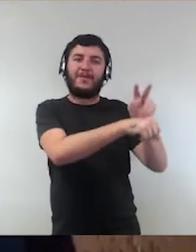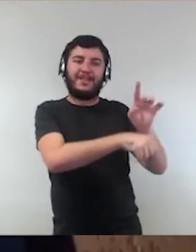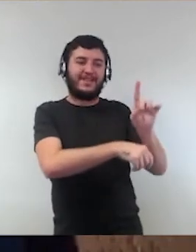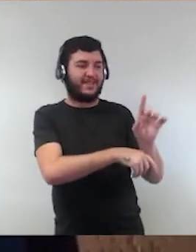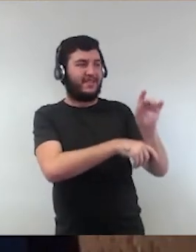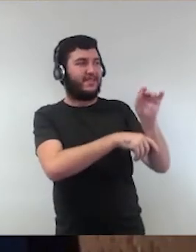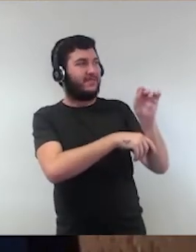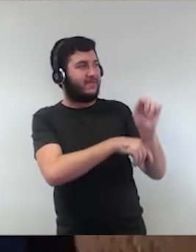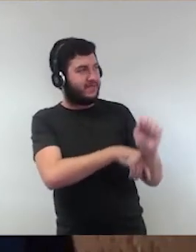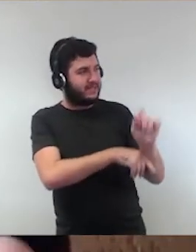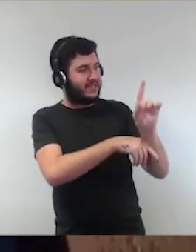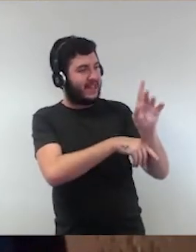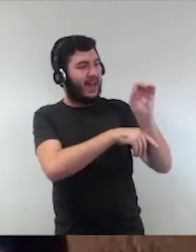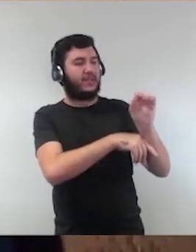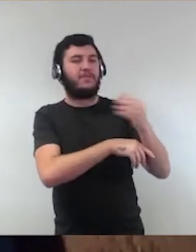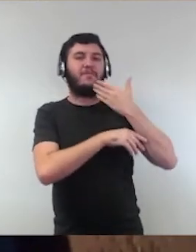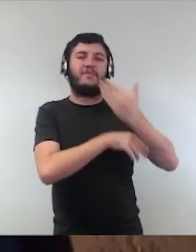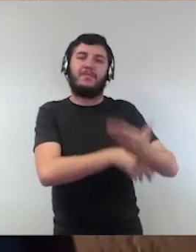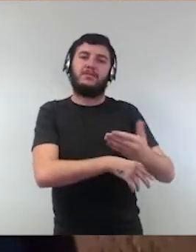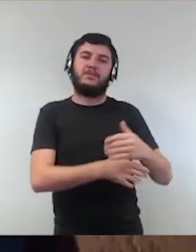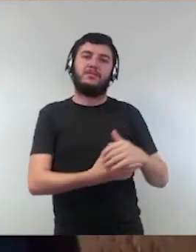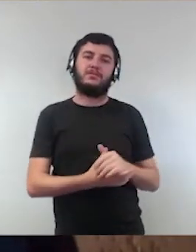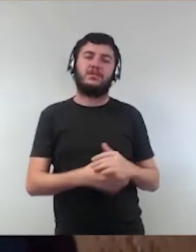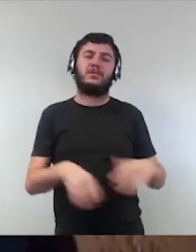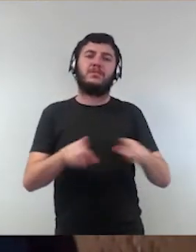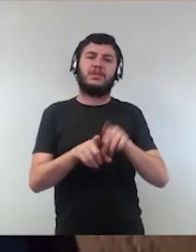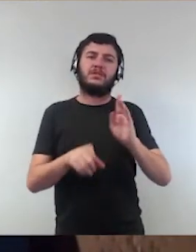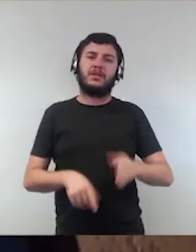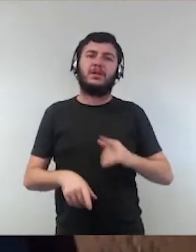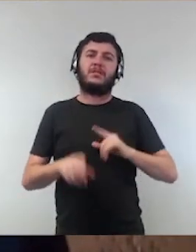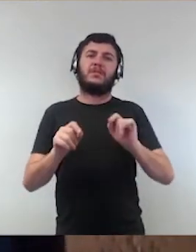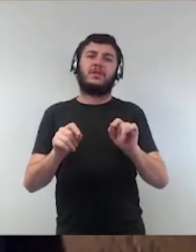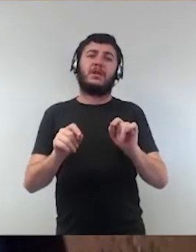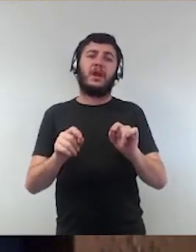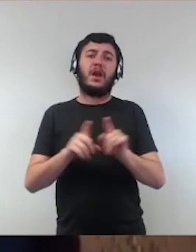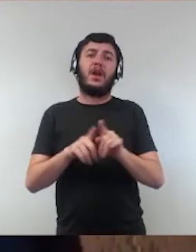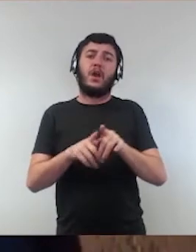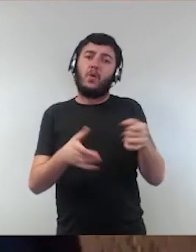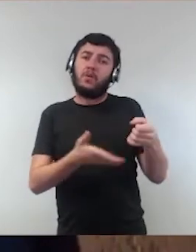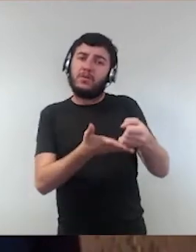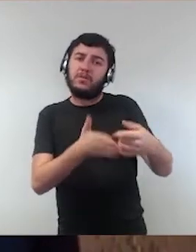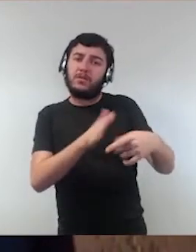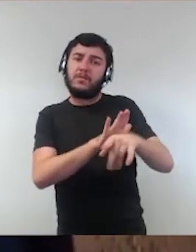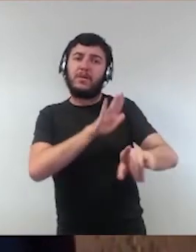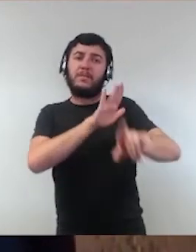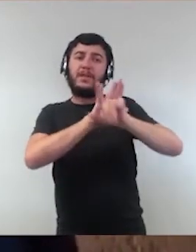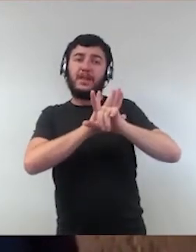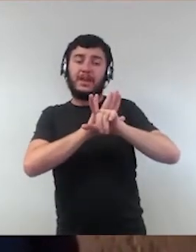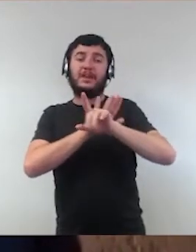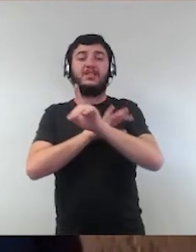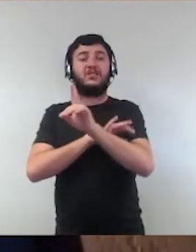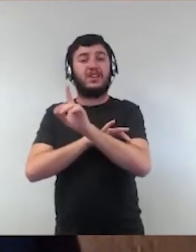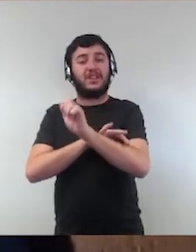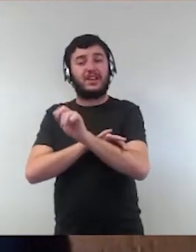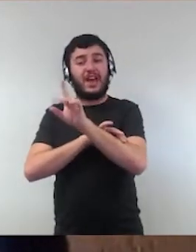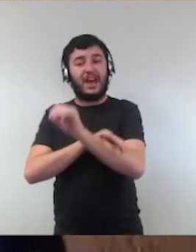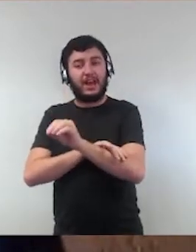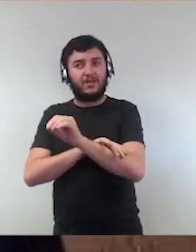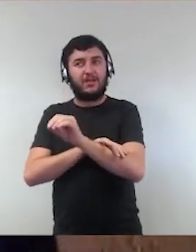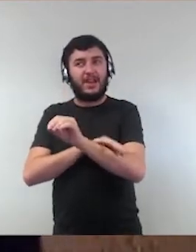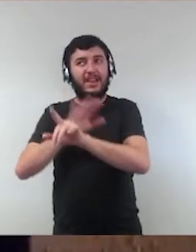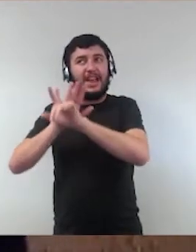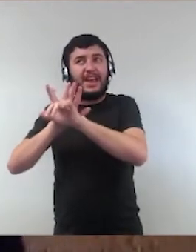ele passou ao largo das maiores contribuições que a Lei Geral de Proteção de Dados, nem falo da lei, mas toda essa discussão sobre proteção de dados